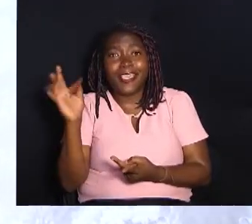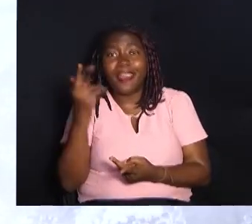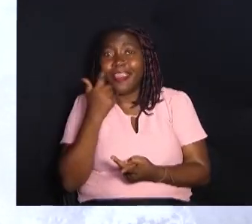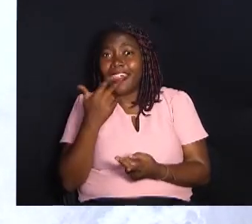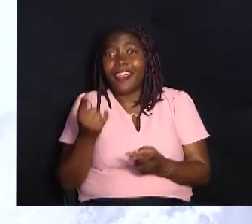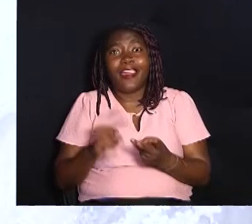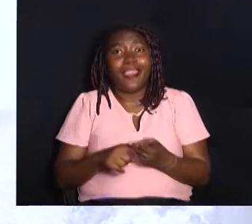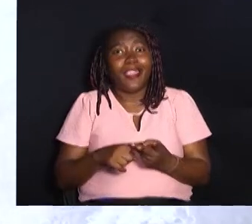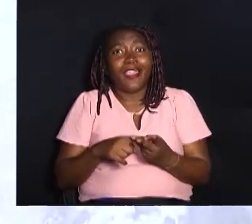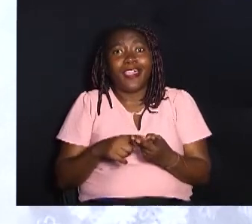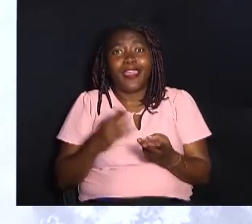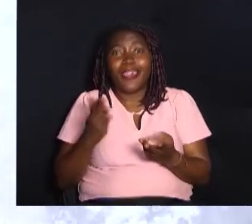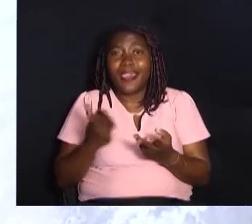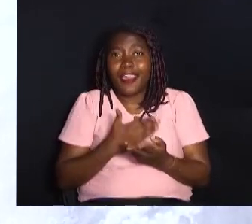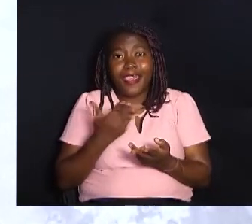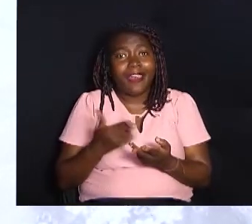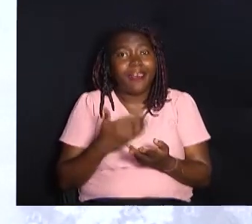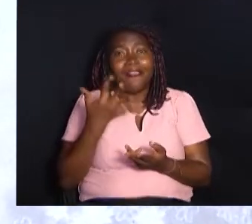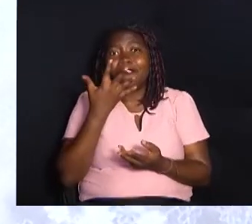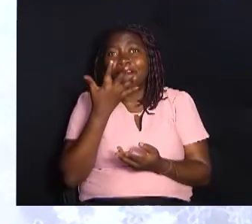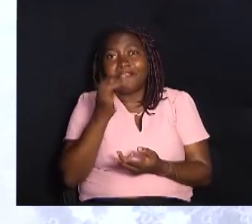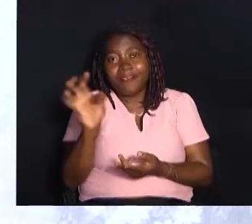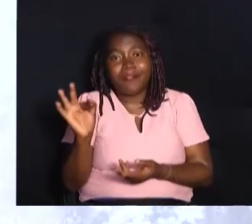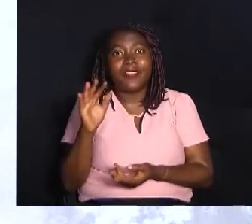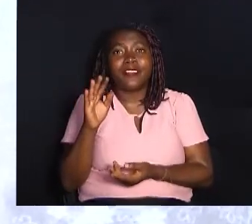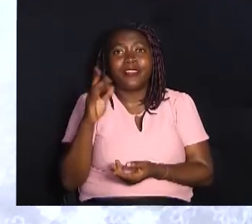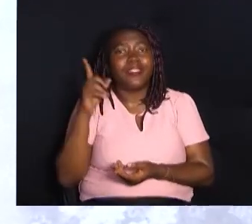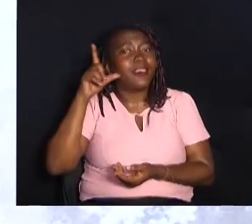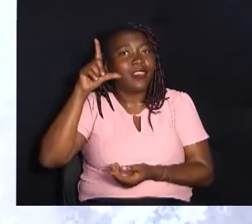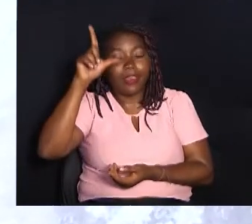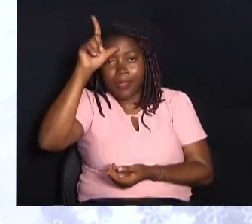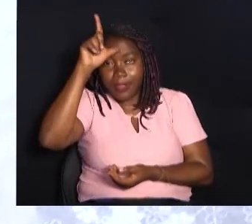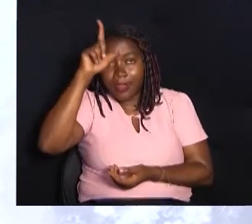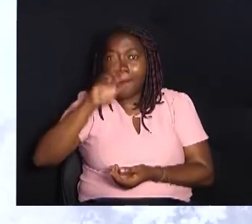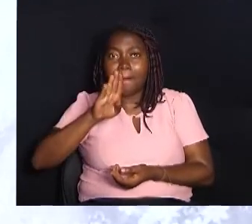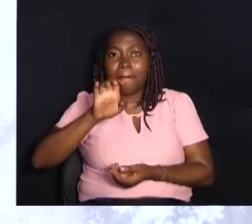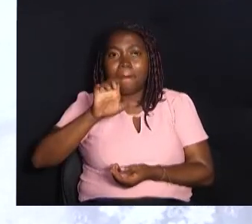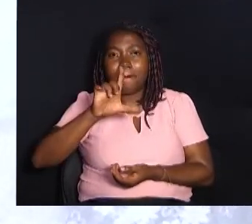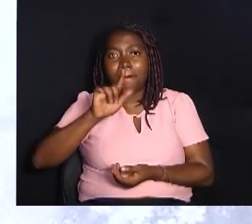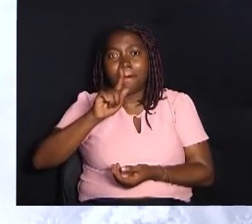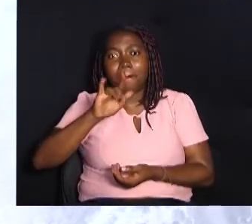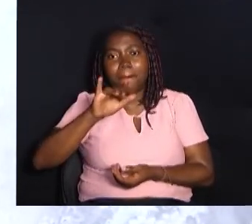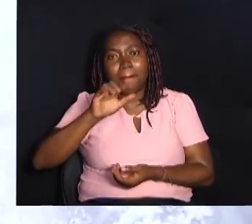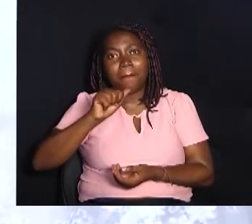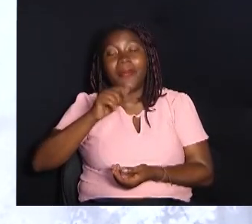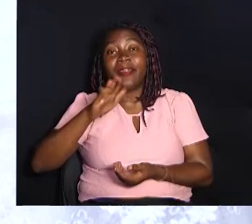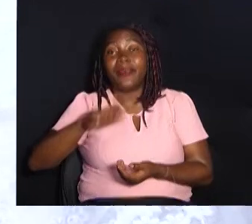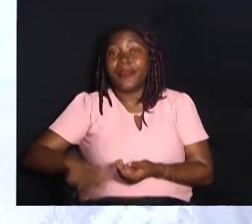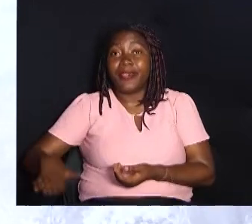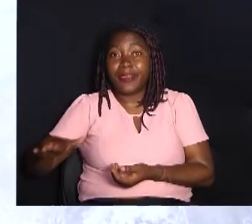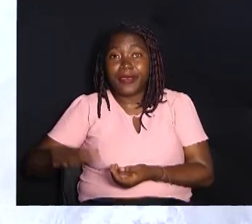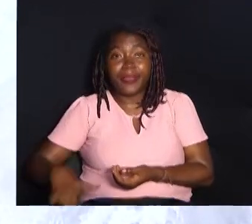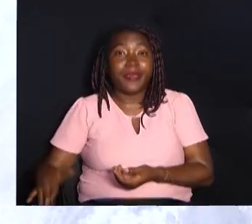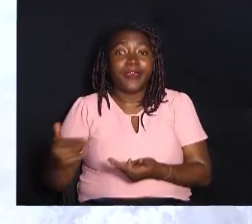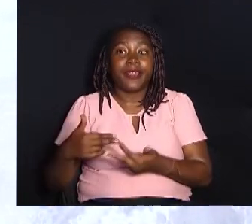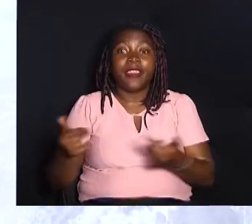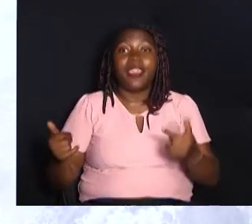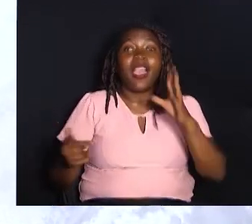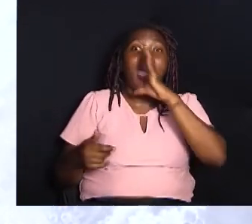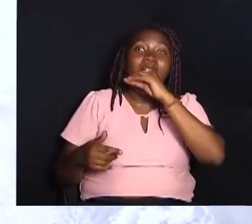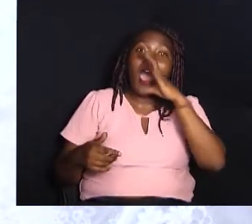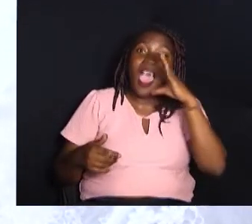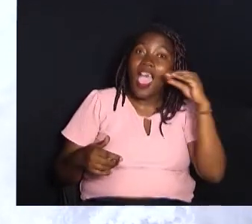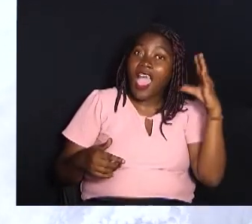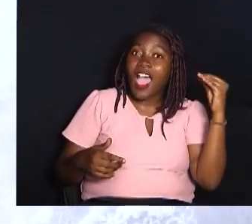francês, coisas publicadas na França, na Bélgica, na Alemanha, tem coisas diferentes.